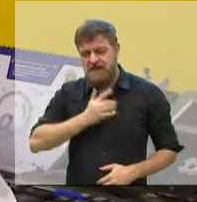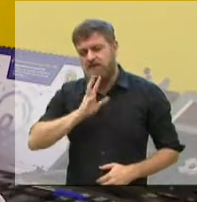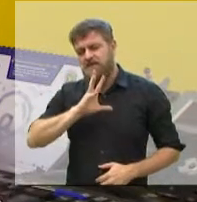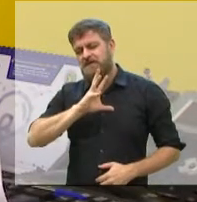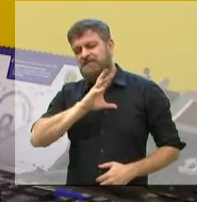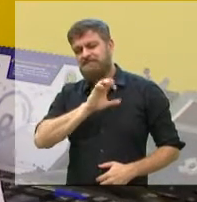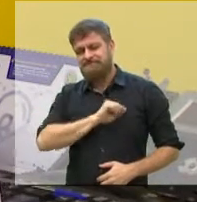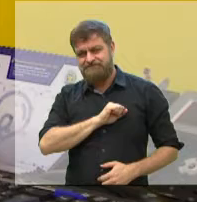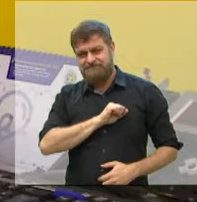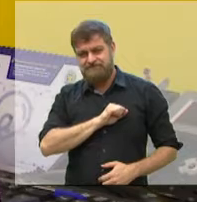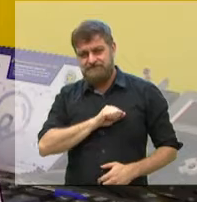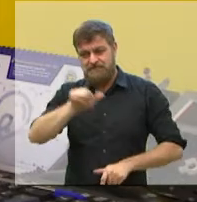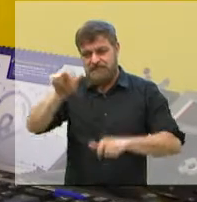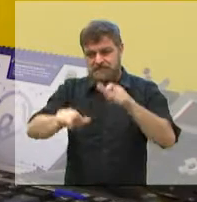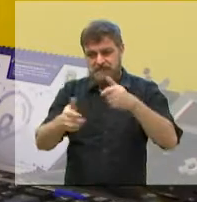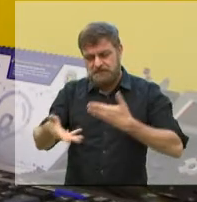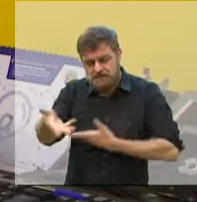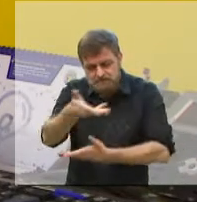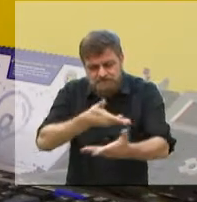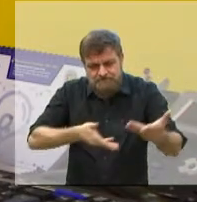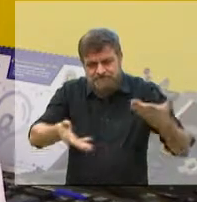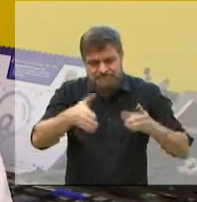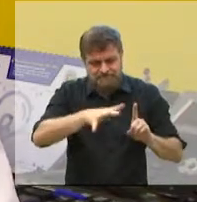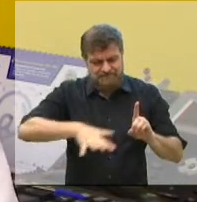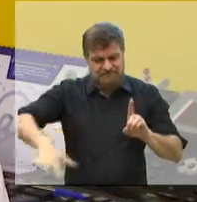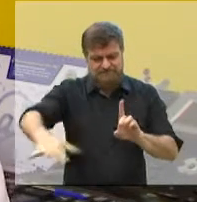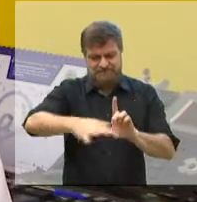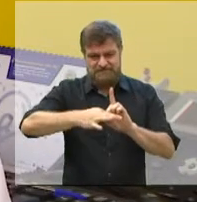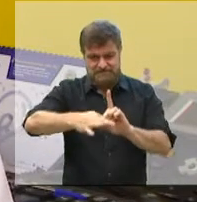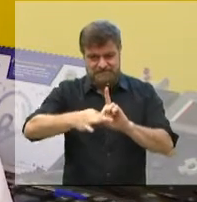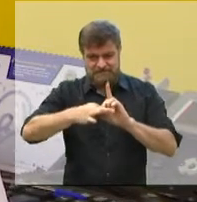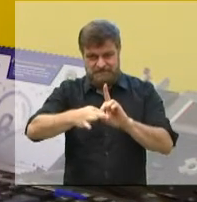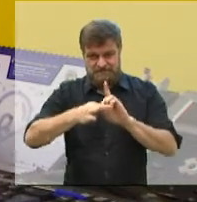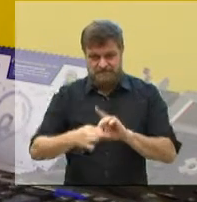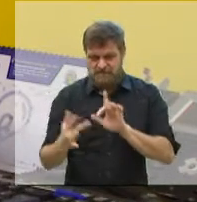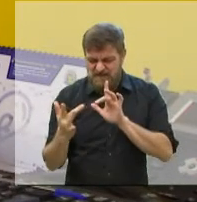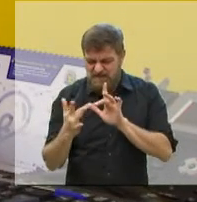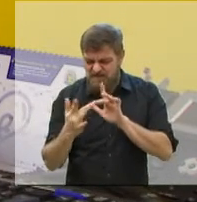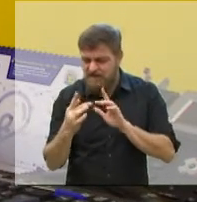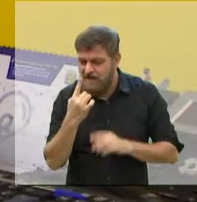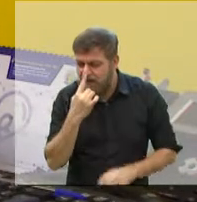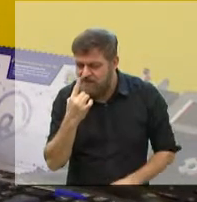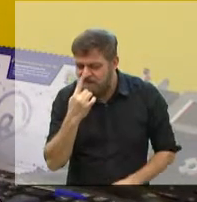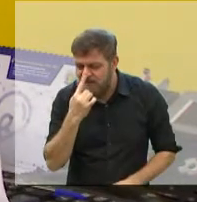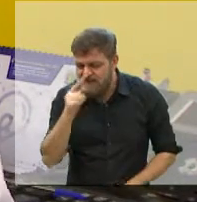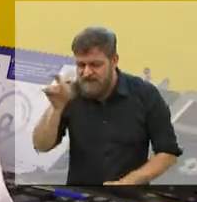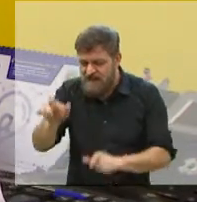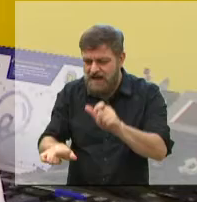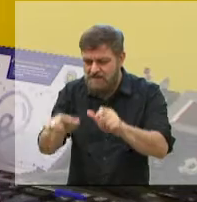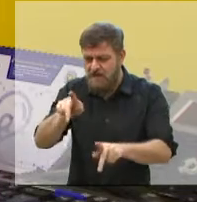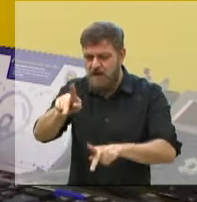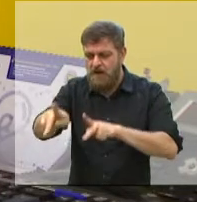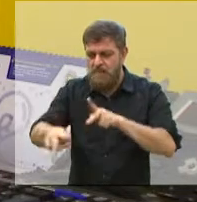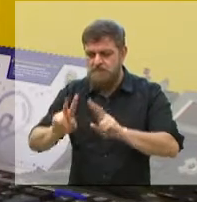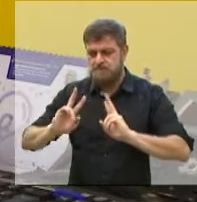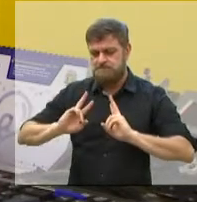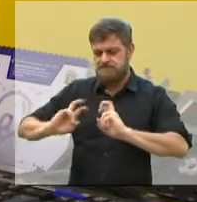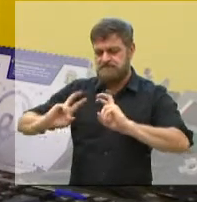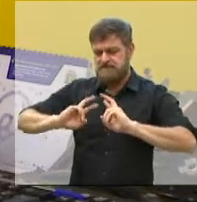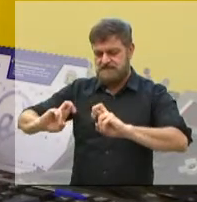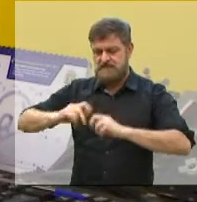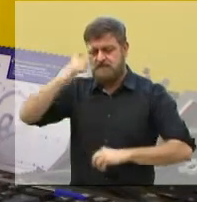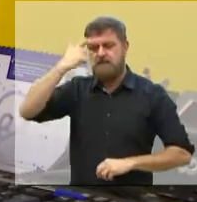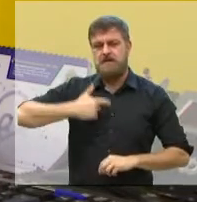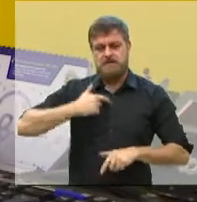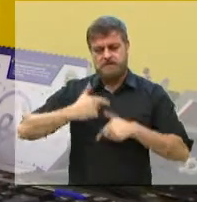gosto justamente é das pessoas. Eu acho que quando você cria esse vínculo, eu acho que a população reconhece o trabalho que